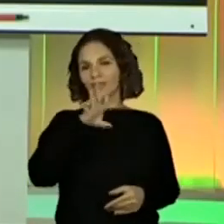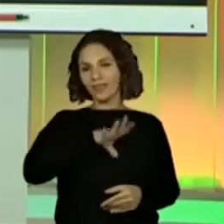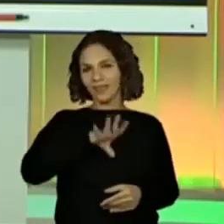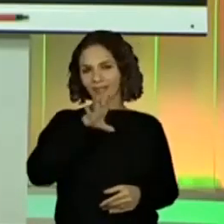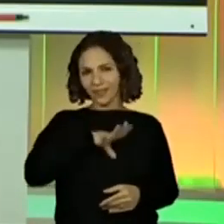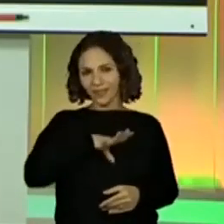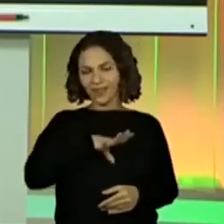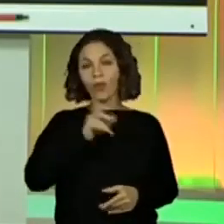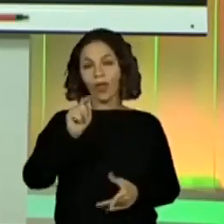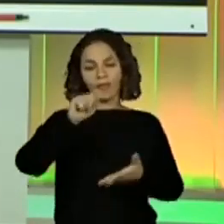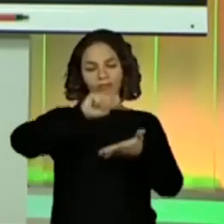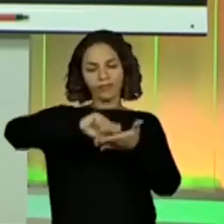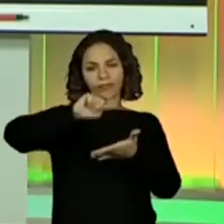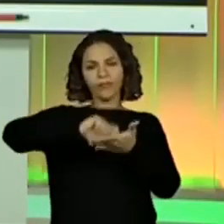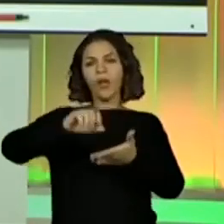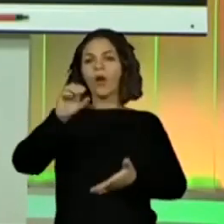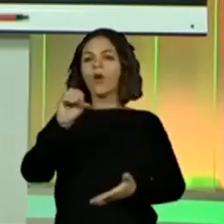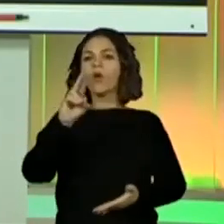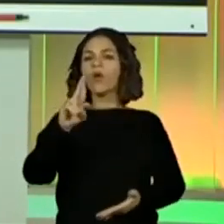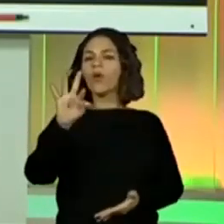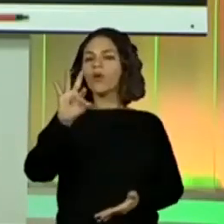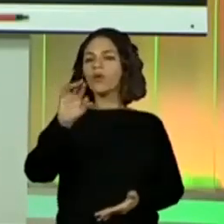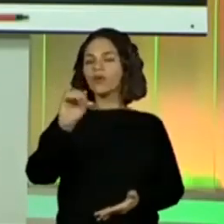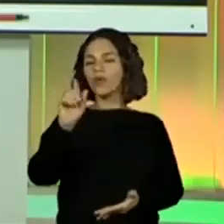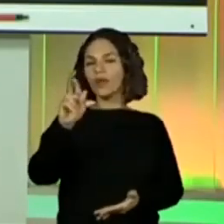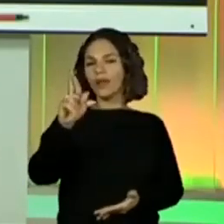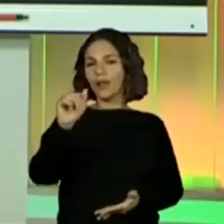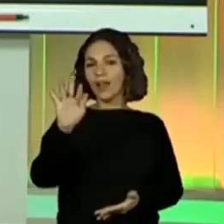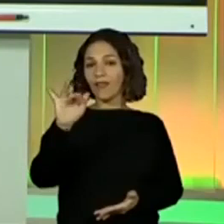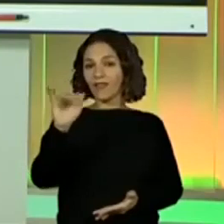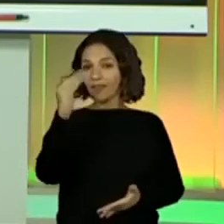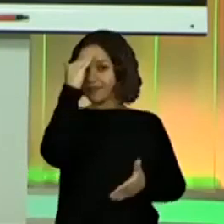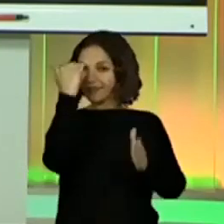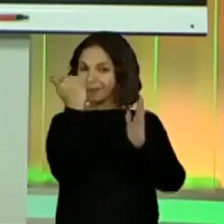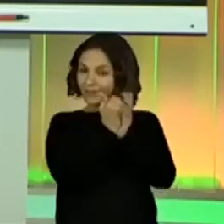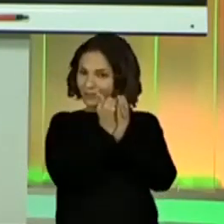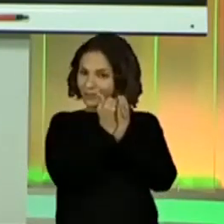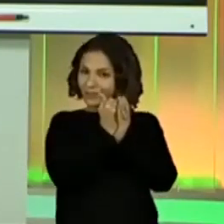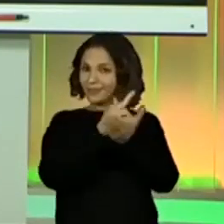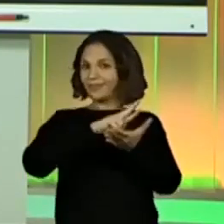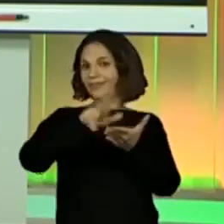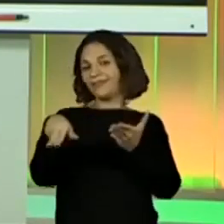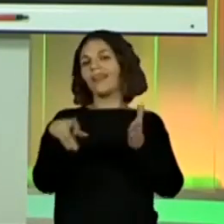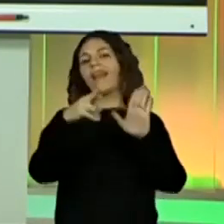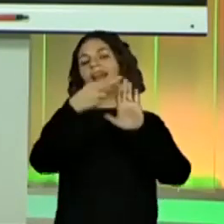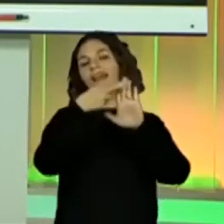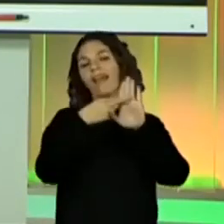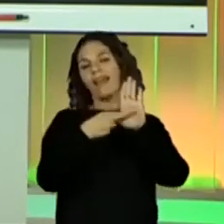de ortografia, respeitando a pontuação para